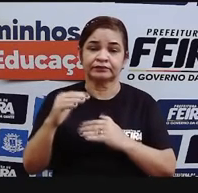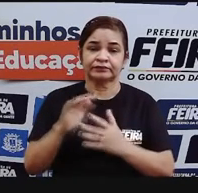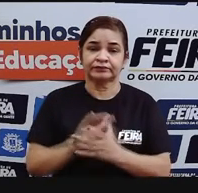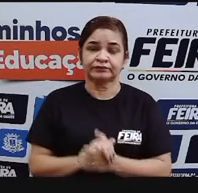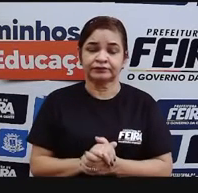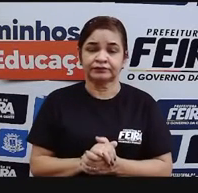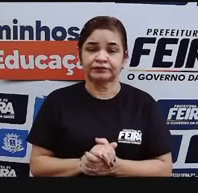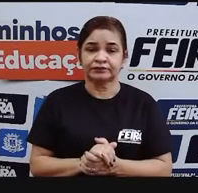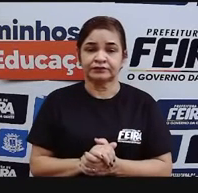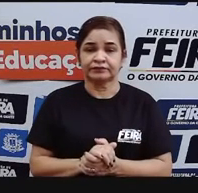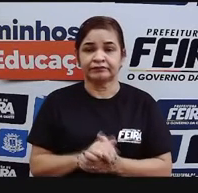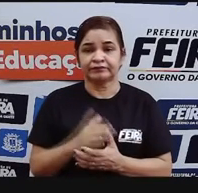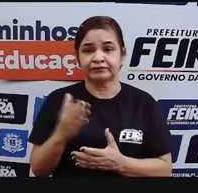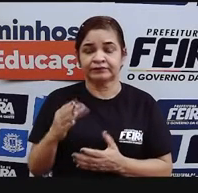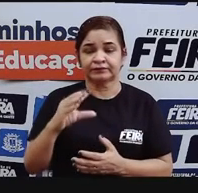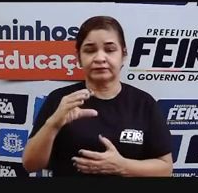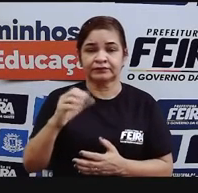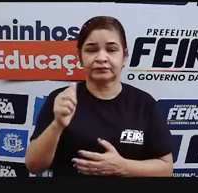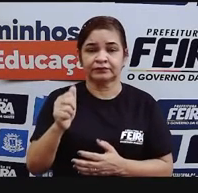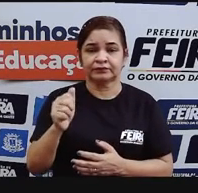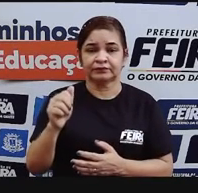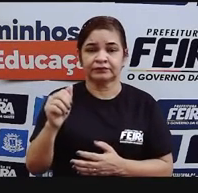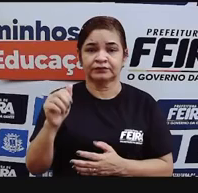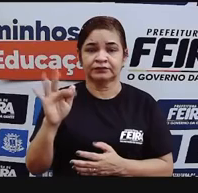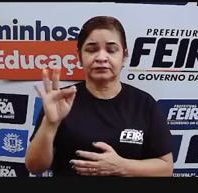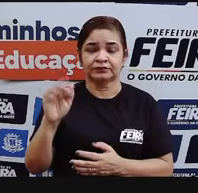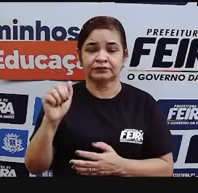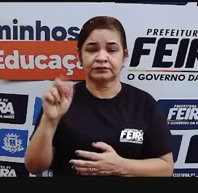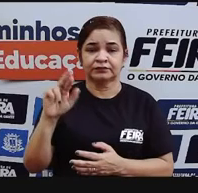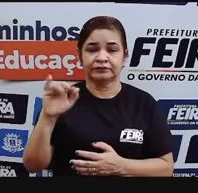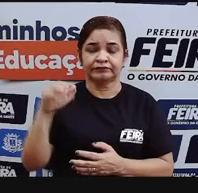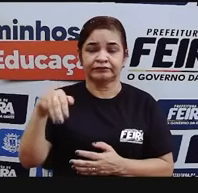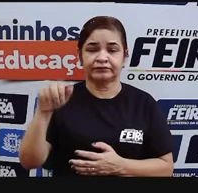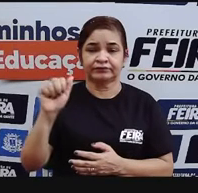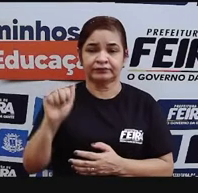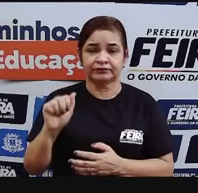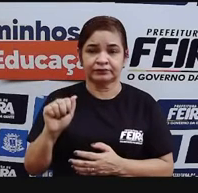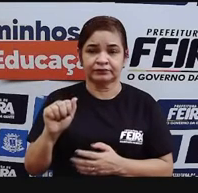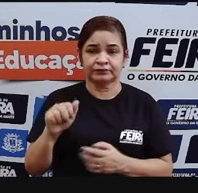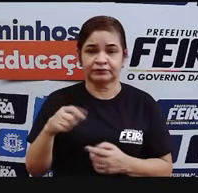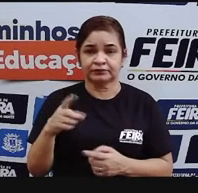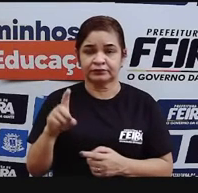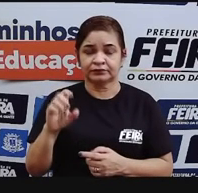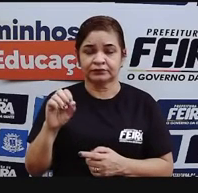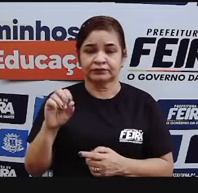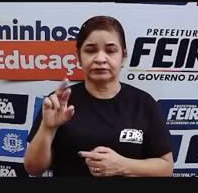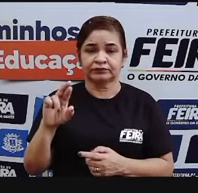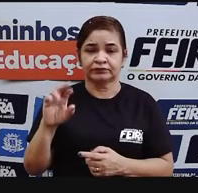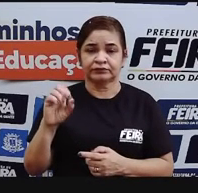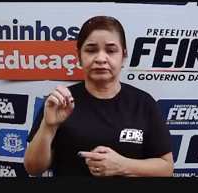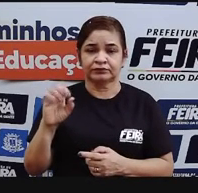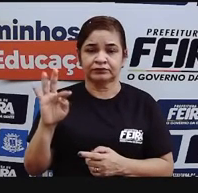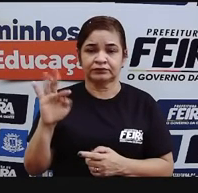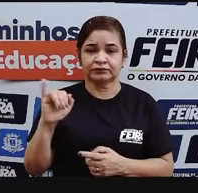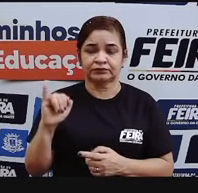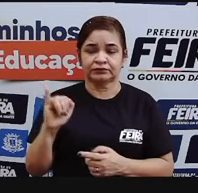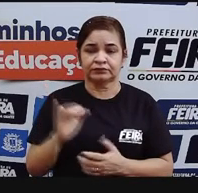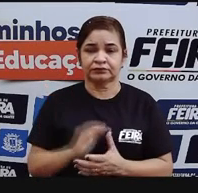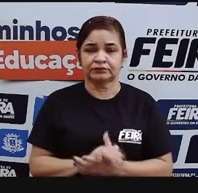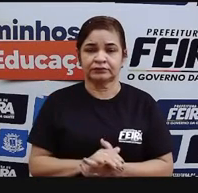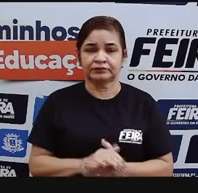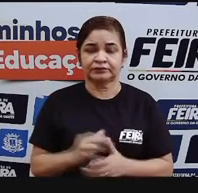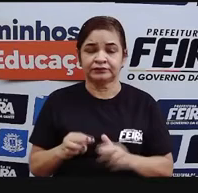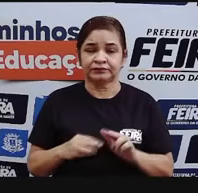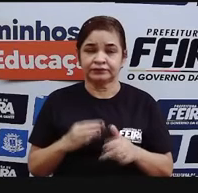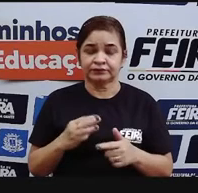Aqui está a Katharine Johnson, a Dorothy Vaughan e a Mary Jackson. São